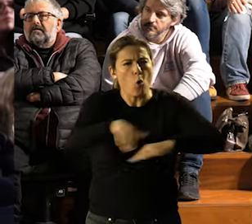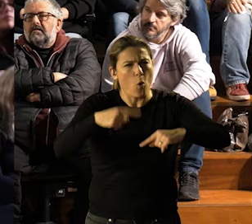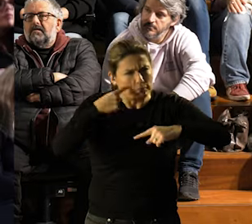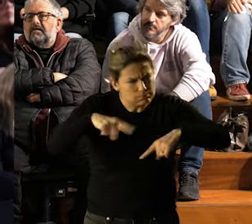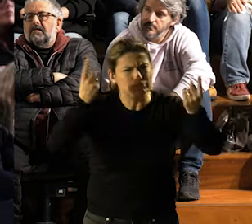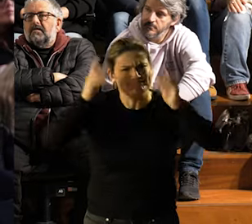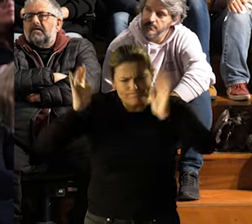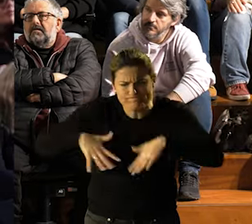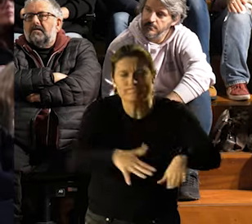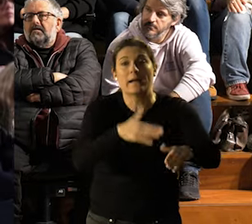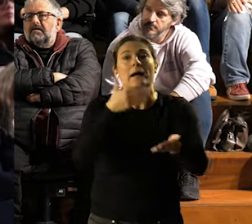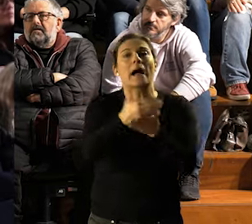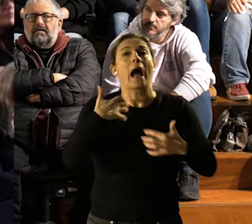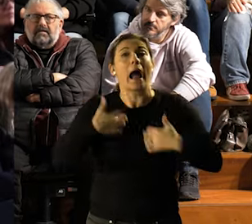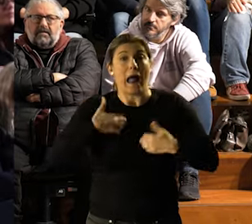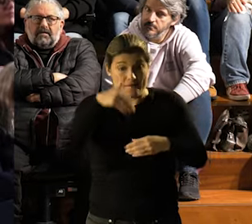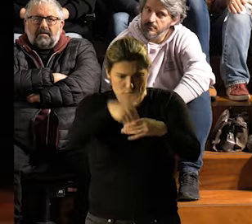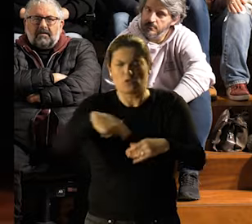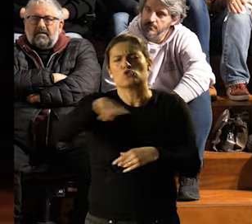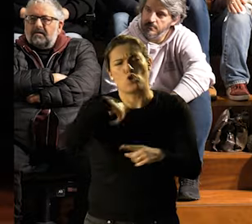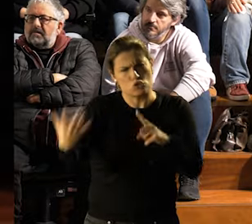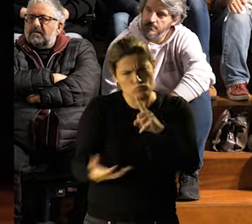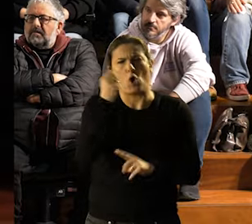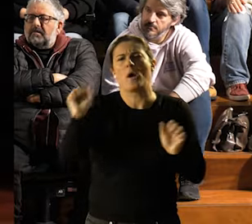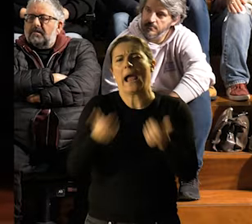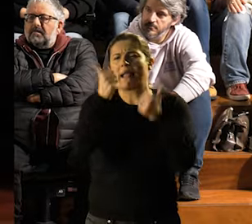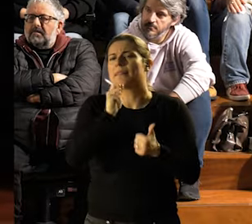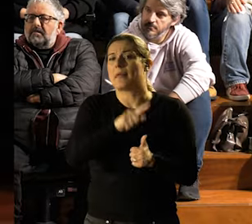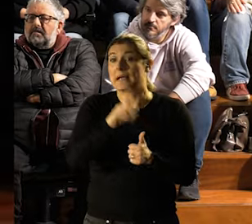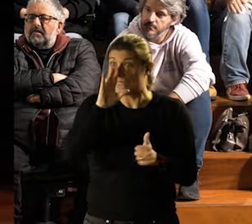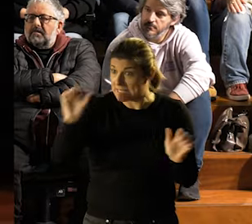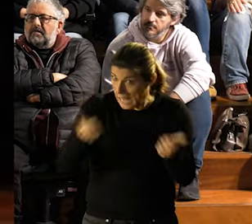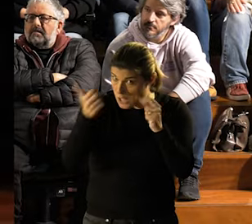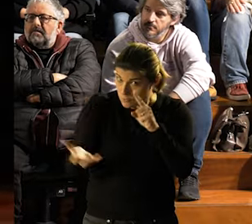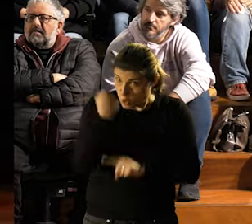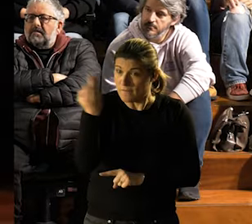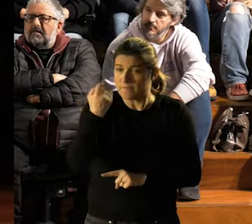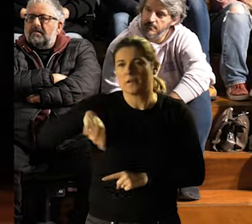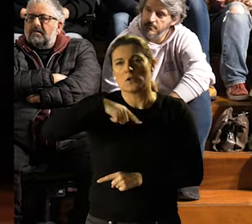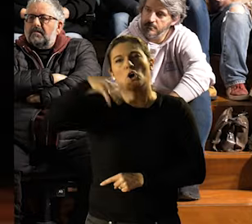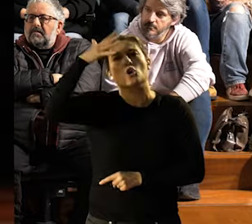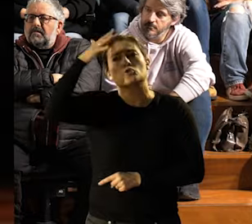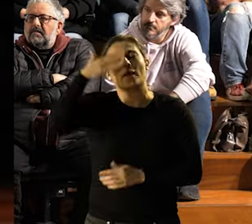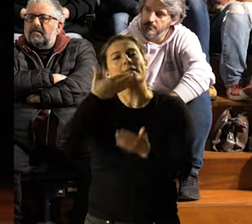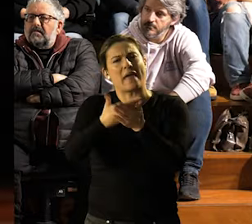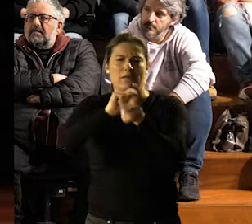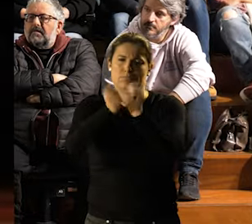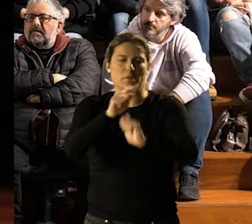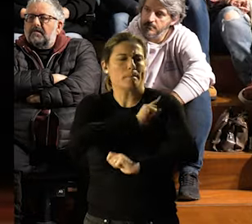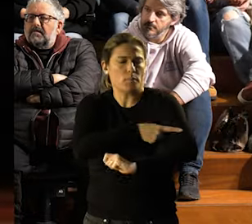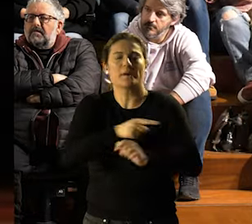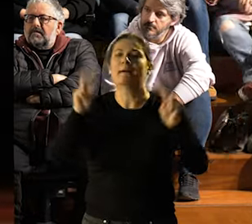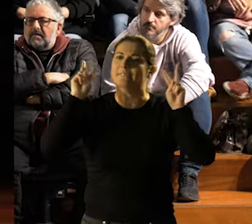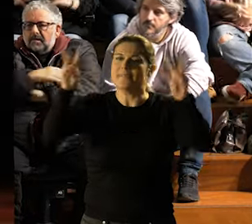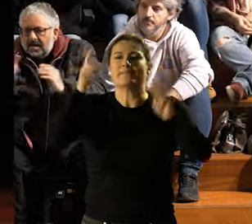estas mágoas até ao voto nós podemos vencer e se nós vencermos então aí é o que sonh chega a poder Viva o